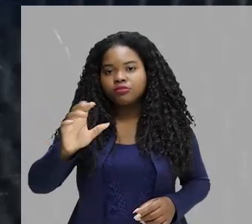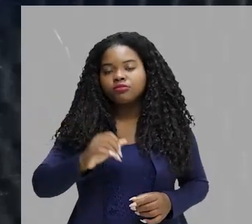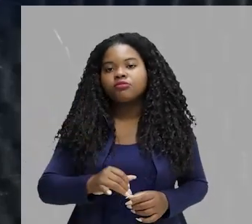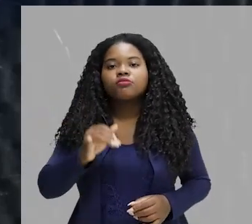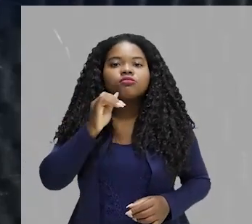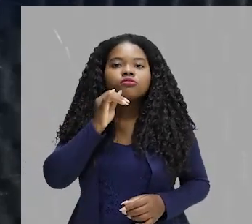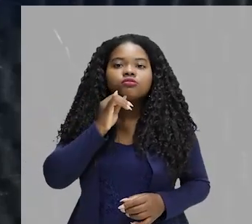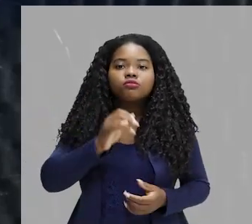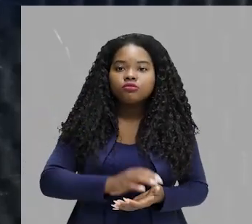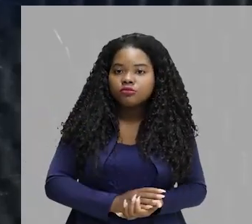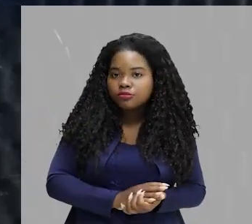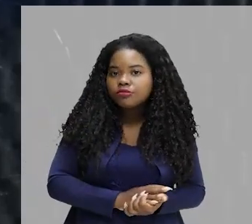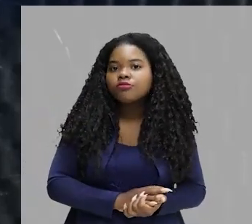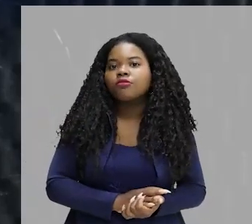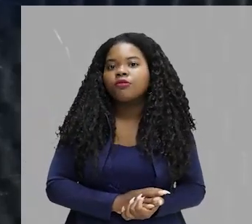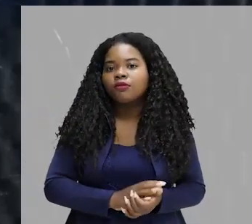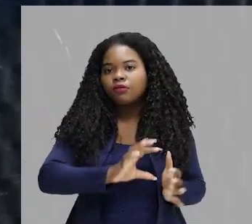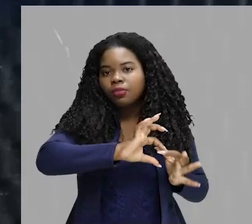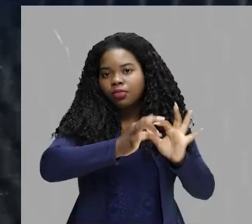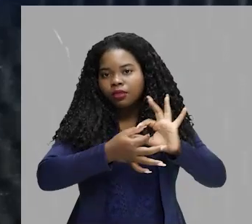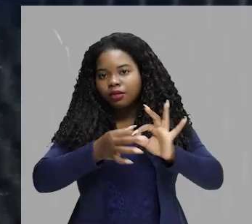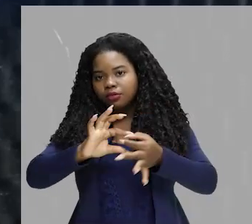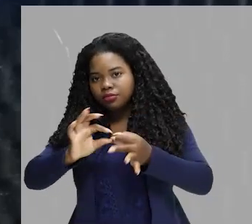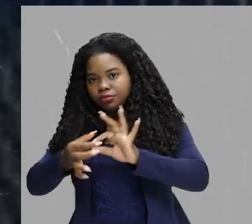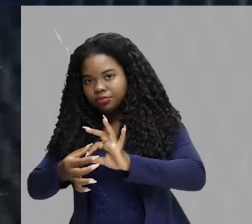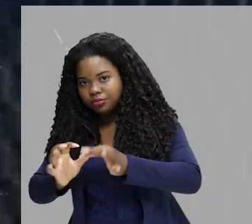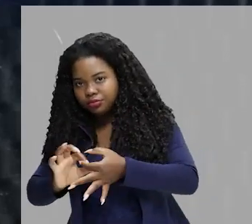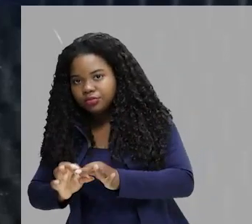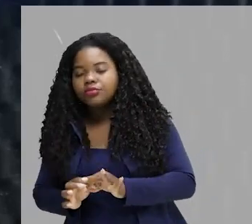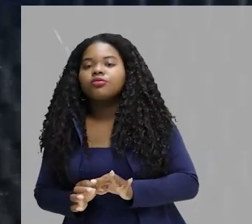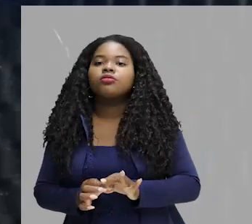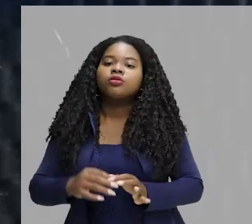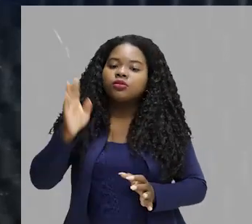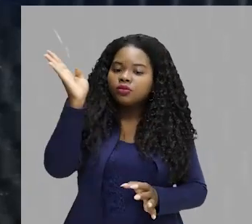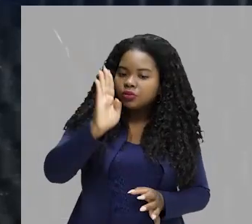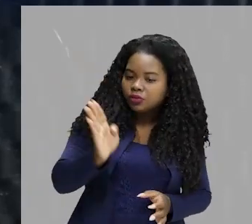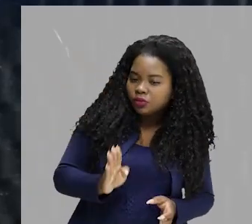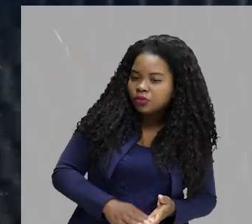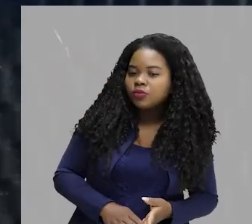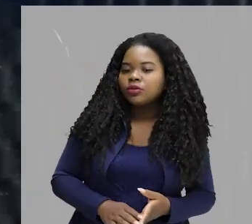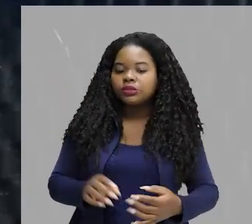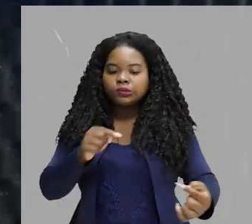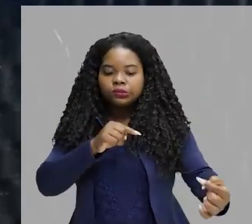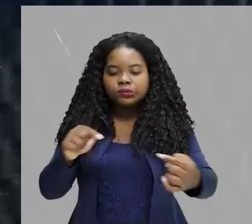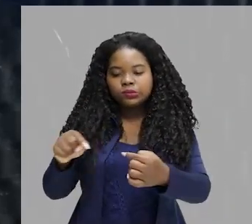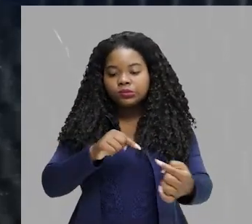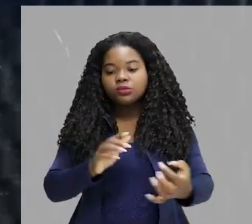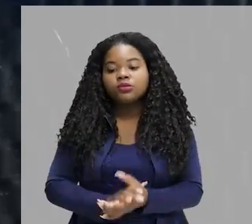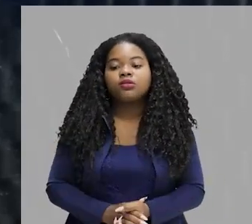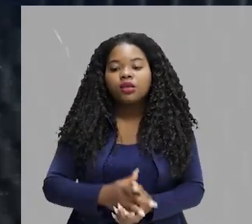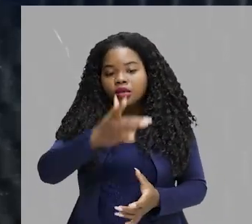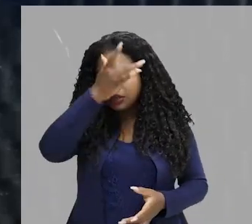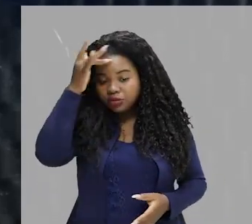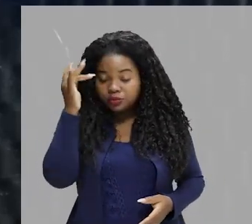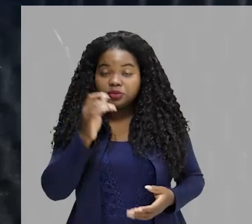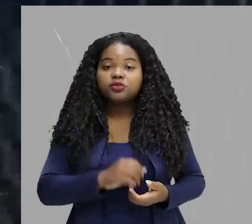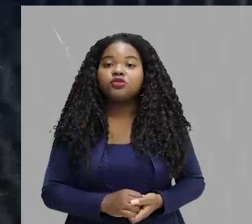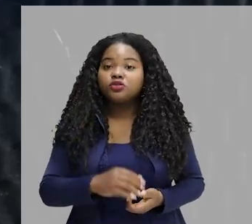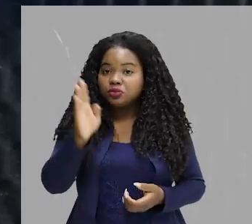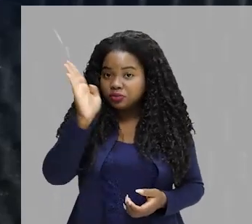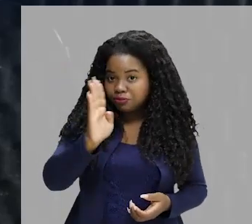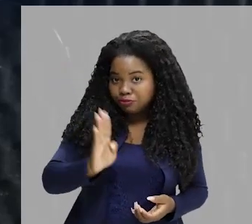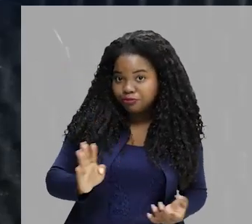né? Lembra aí da Copa do Mundo, Olimpíadas, mais recentemente. Toda vez que o Brasil está ali competindo, geralmente a maior parte das pessoas, né, que